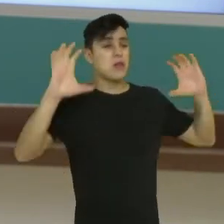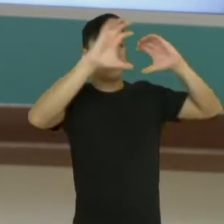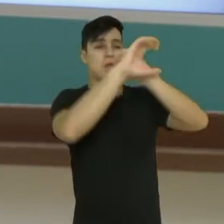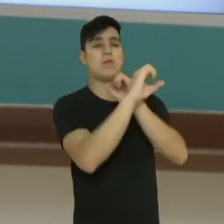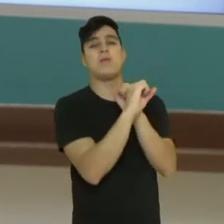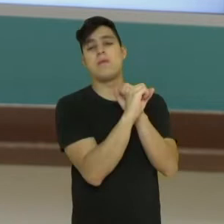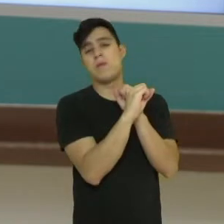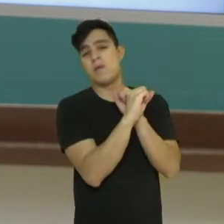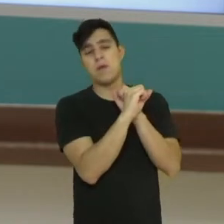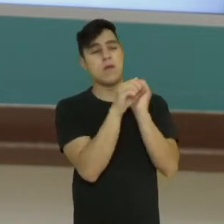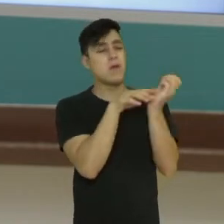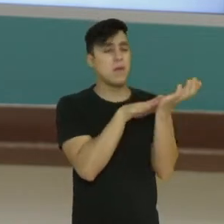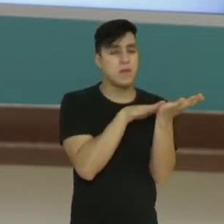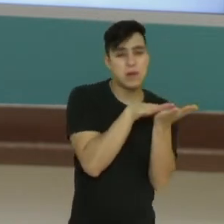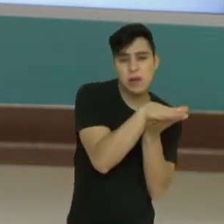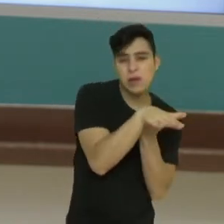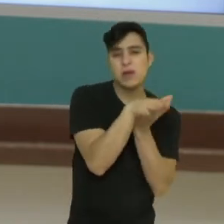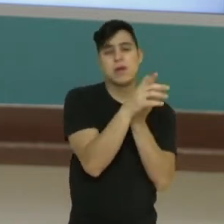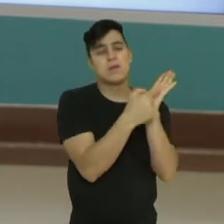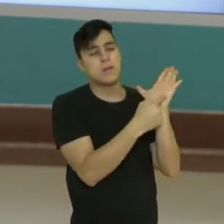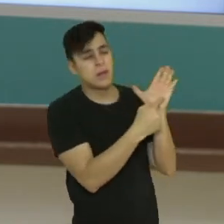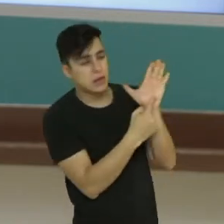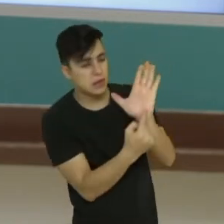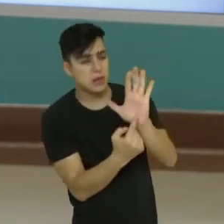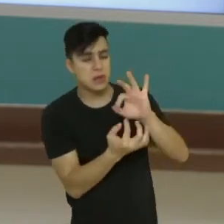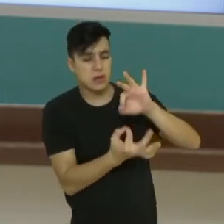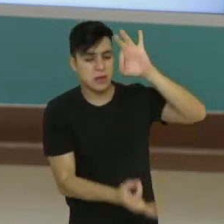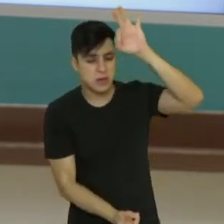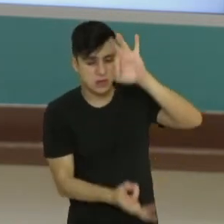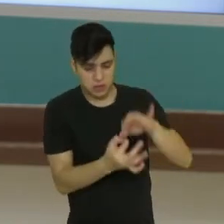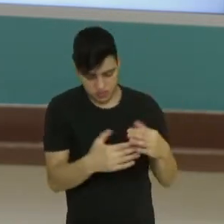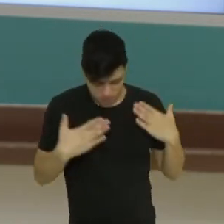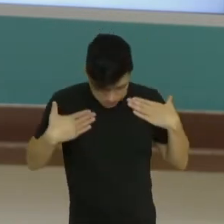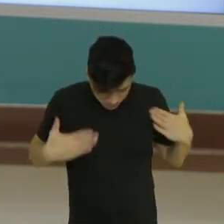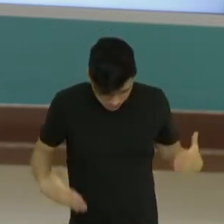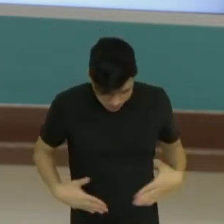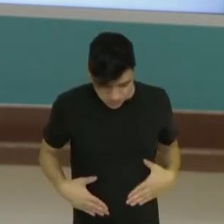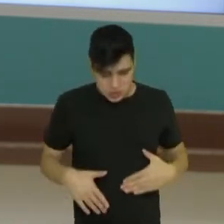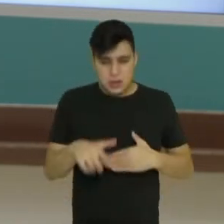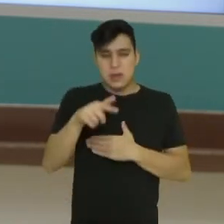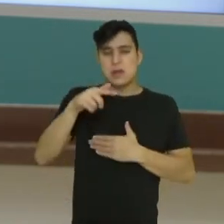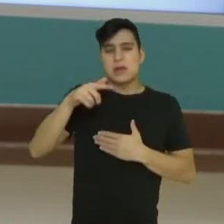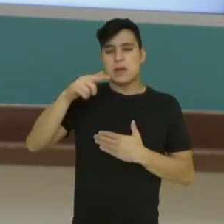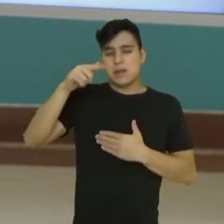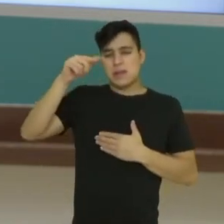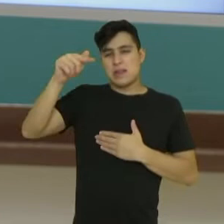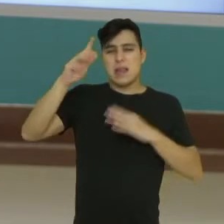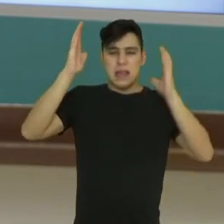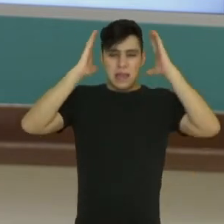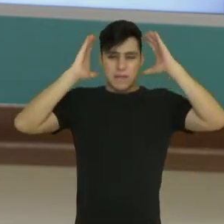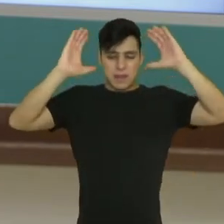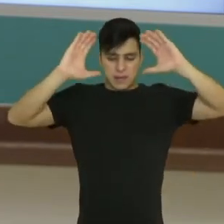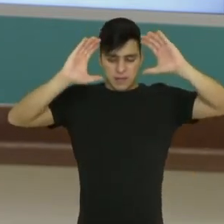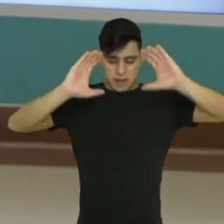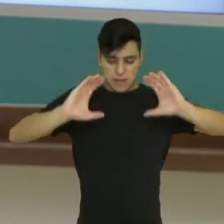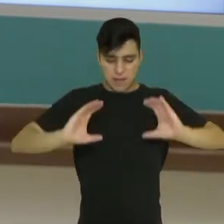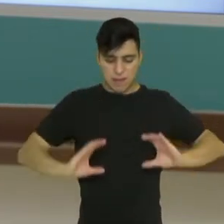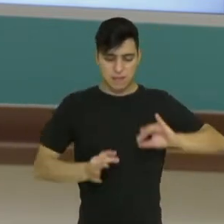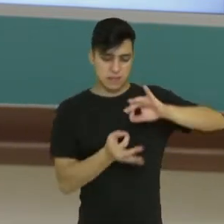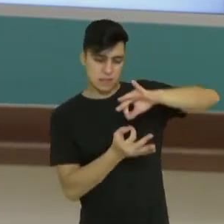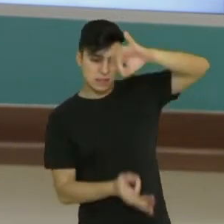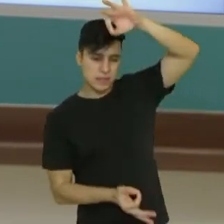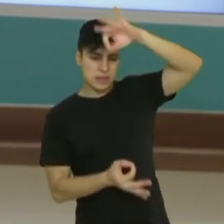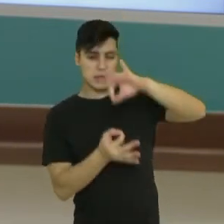fez uma publicação mostrando a medida do corpo humano. Ele colocou como 7 cabeças a medida do corpo humano, então ele podia fazer um homem